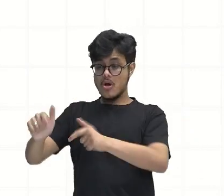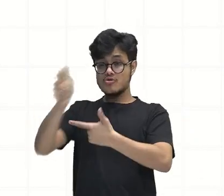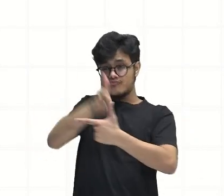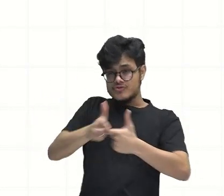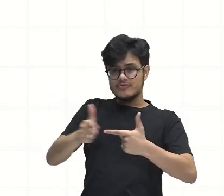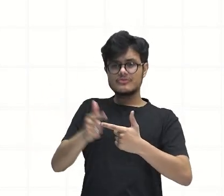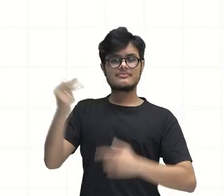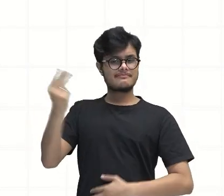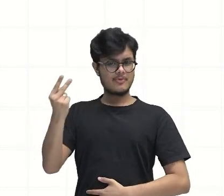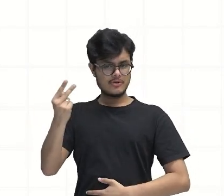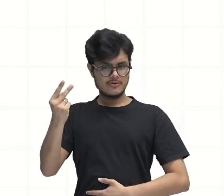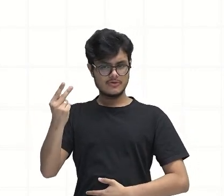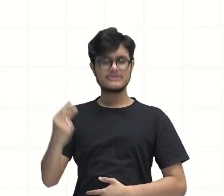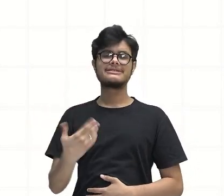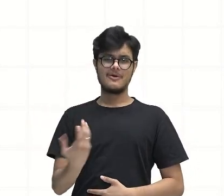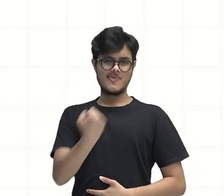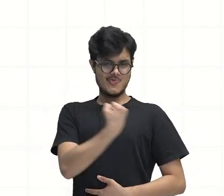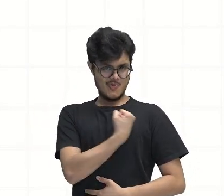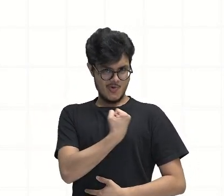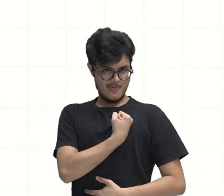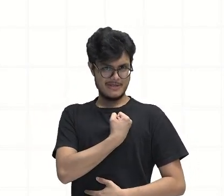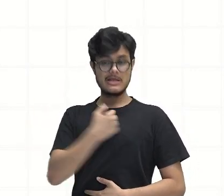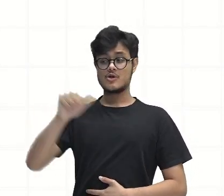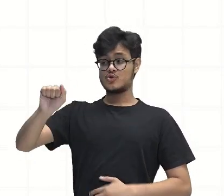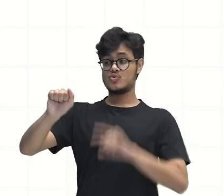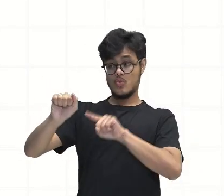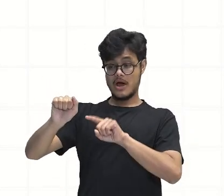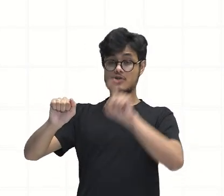vou pegar o valor do XA